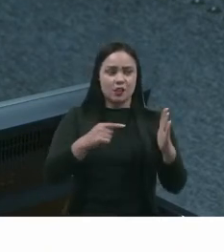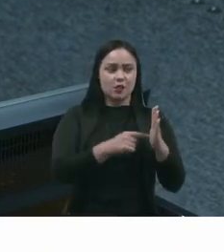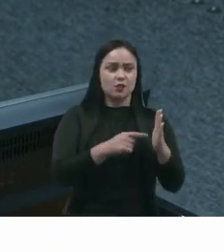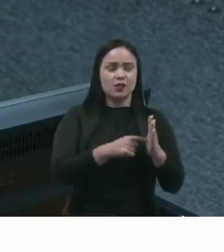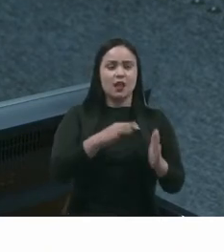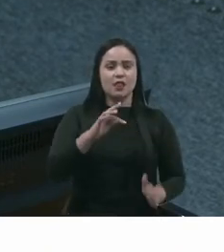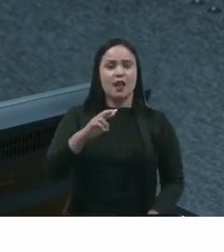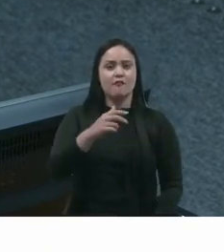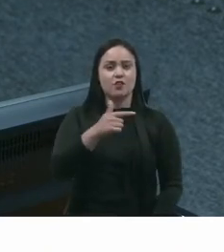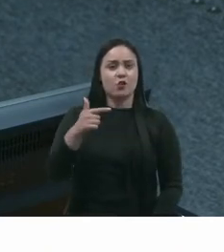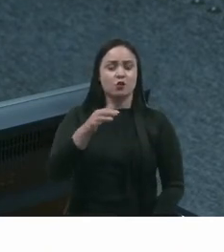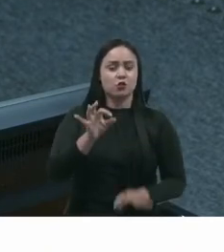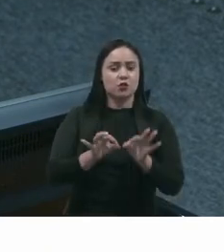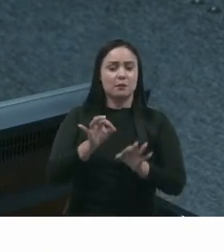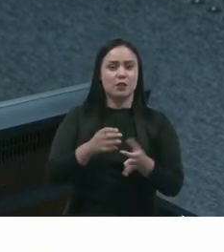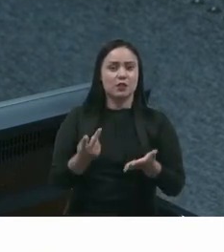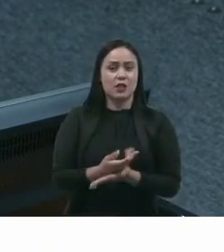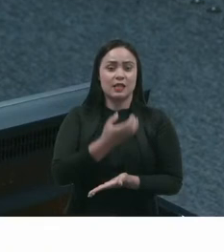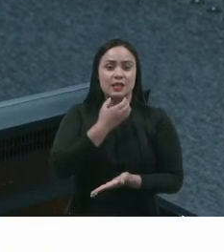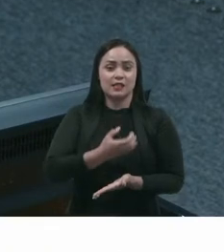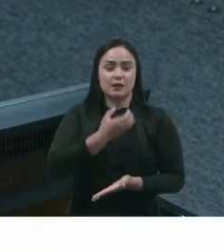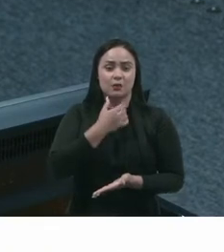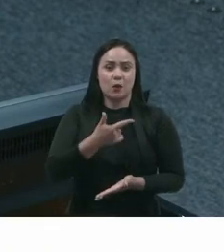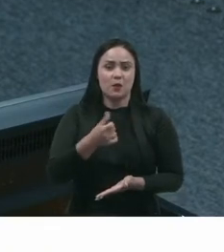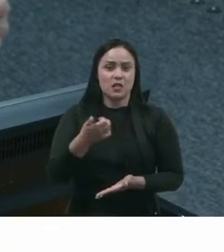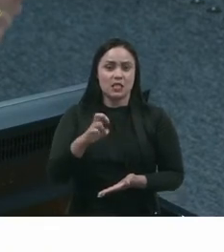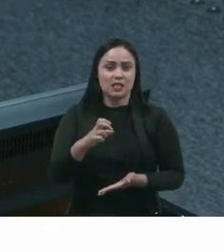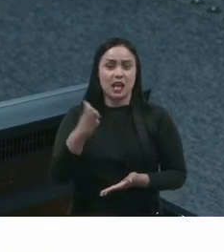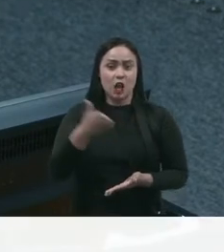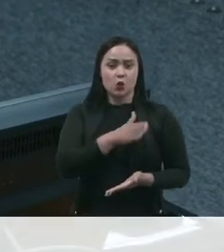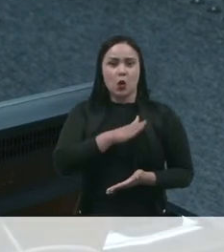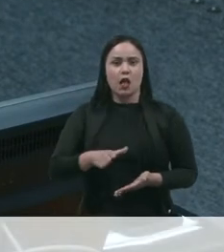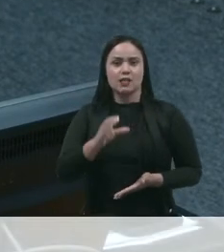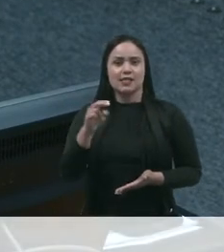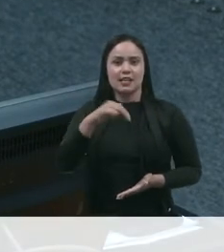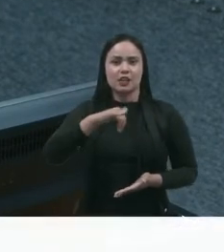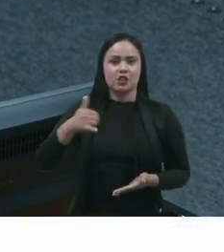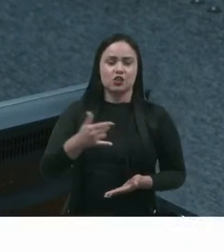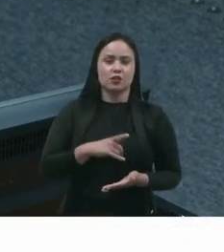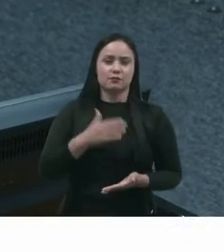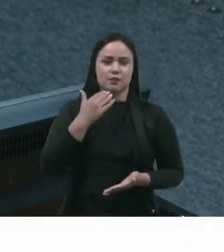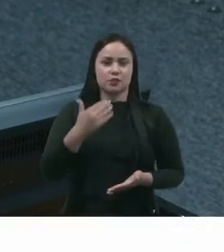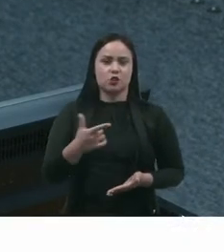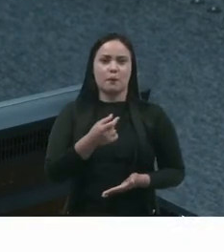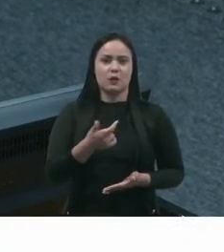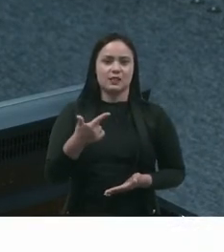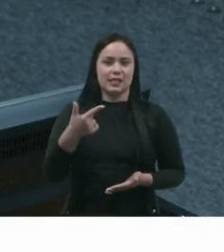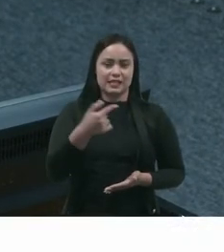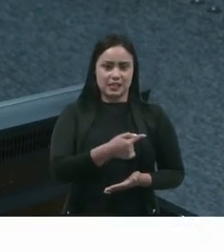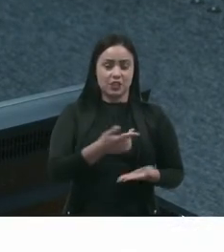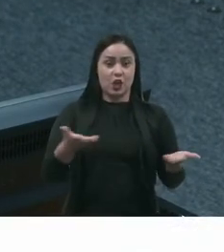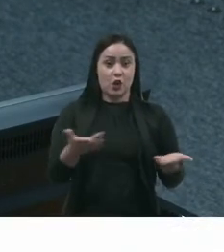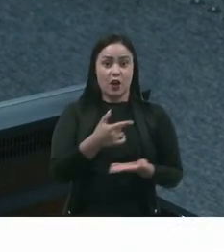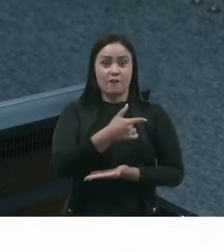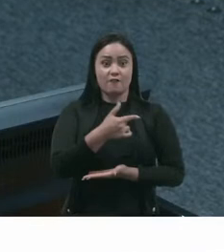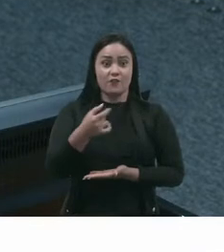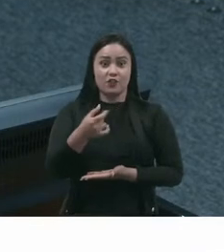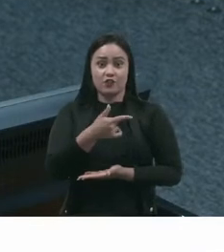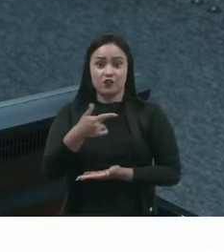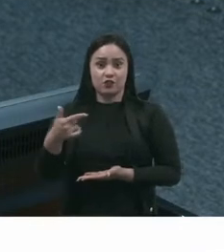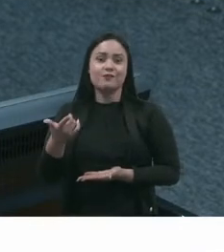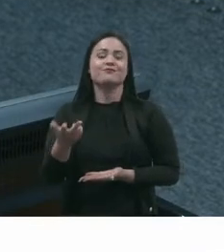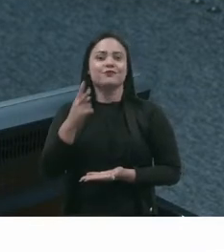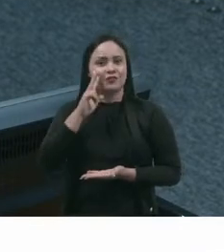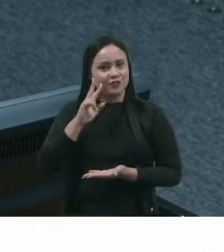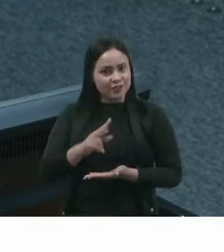TRF2. O julgamento ocorreu em dezembro de 2015 e foi anulado pelo CNJ e avocado em 2017. Estamos agora em 2022, nos